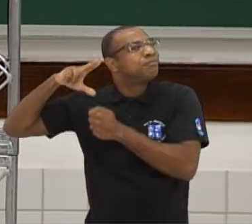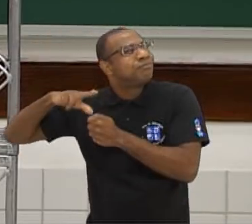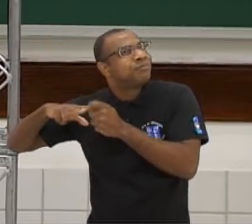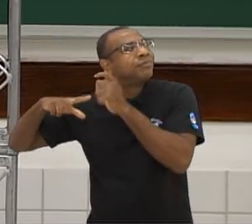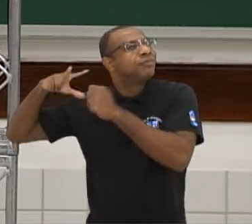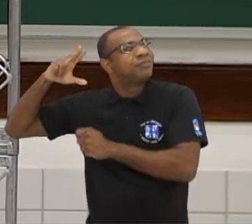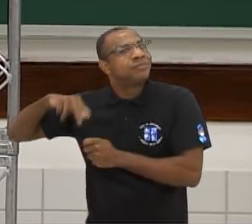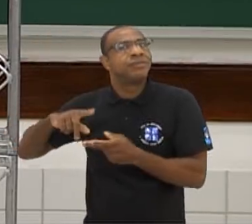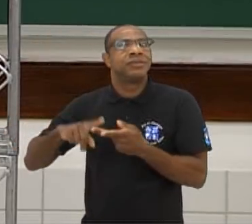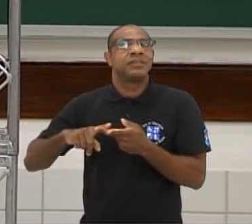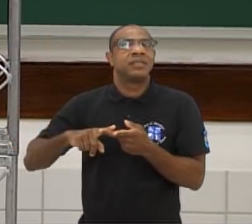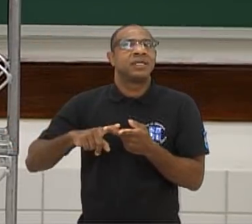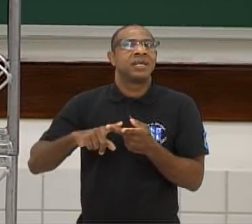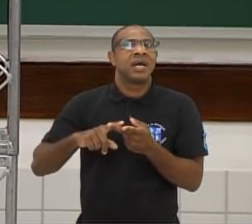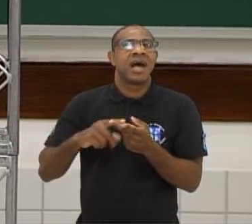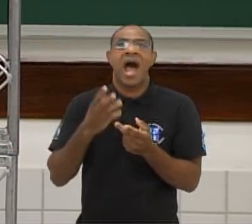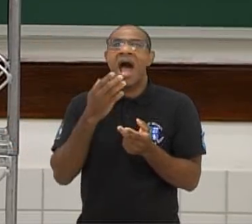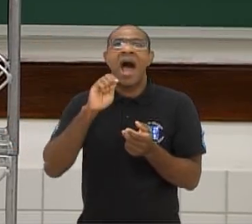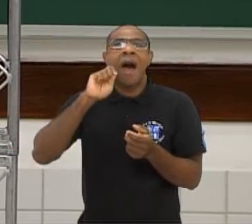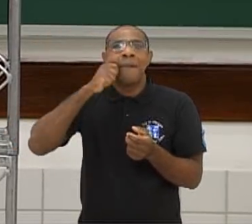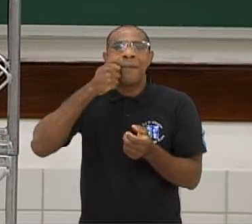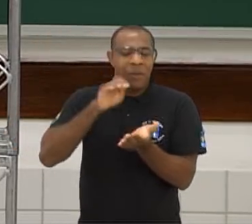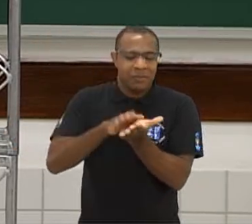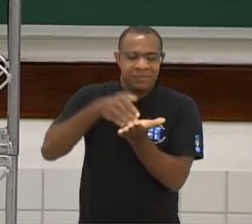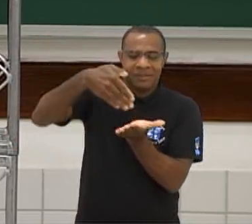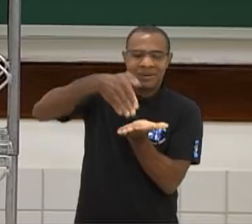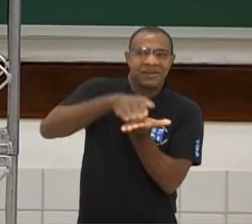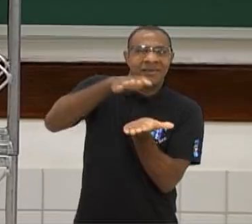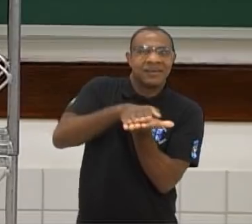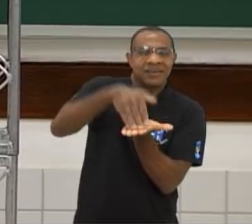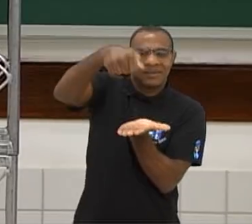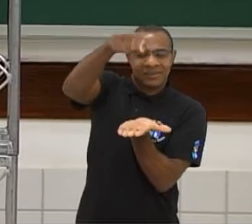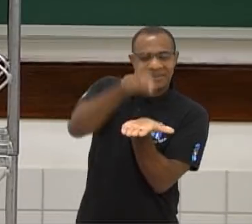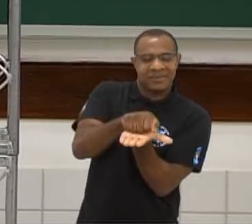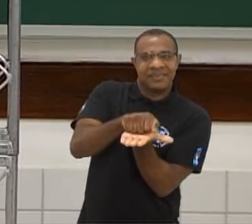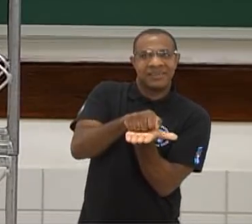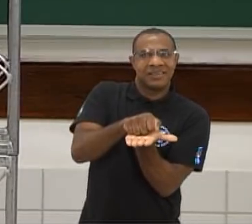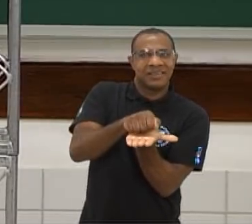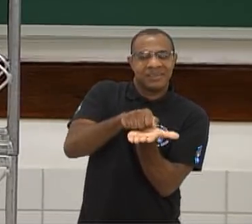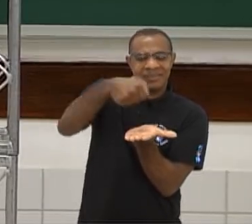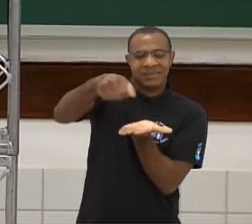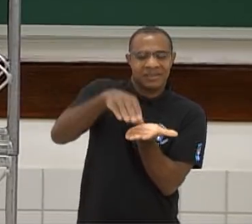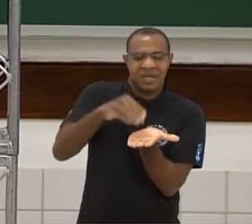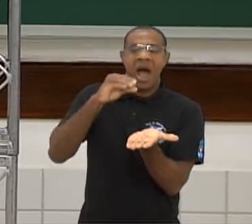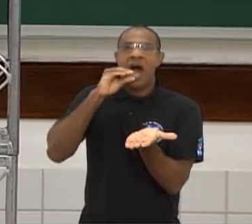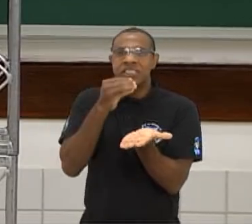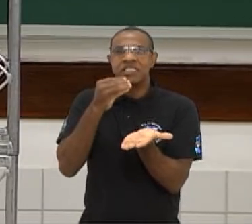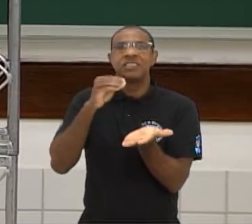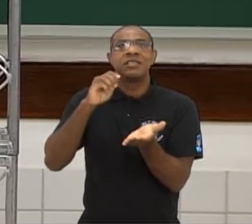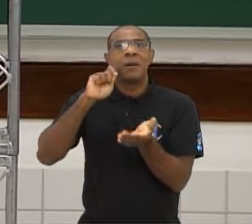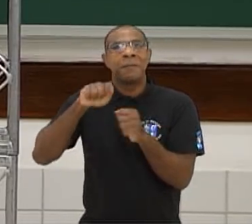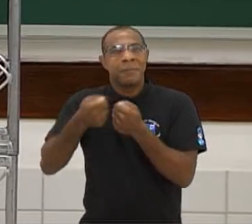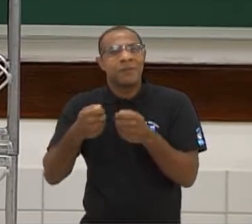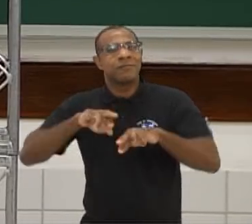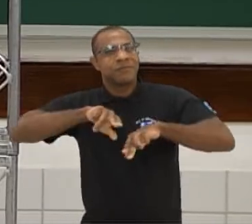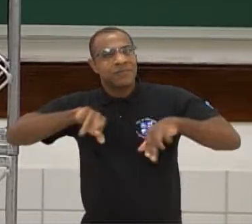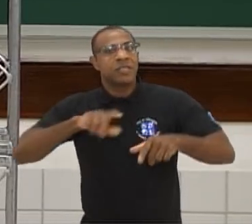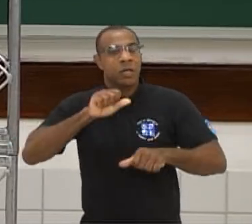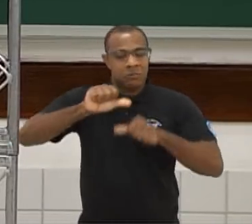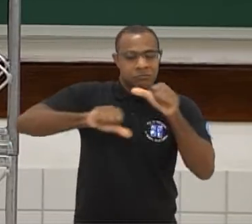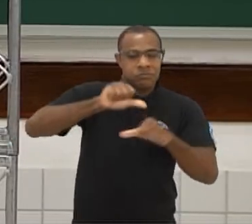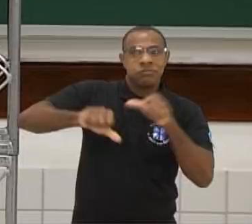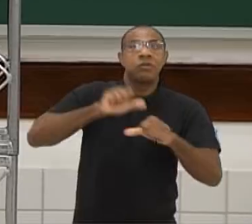a torradeira, panela elétrica, vários equipamentos que só transformam a energia elétrica